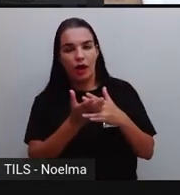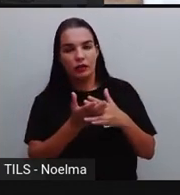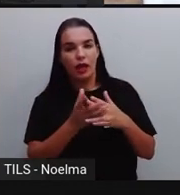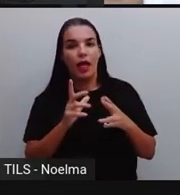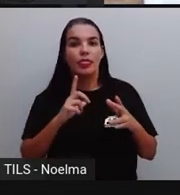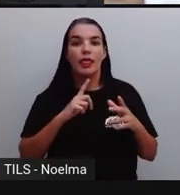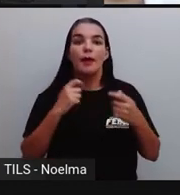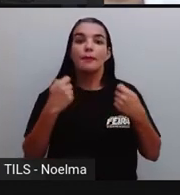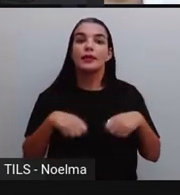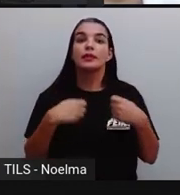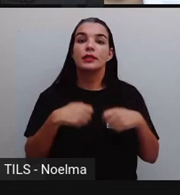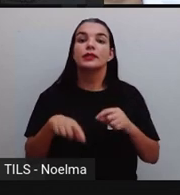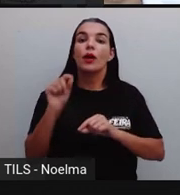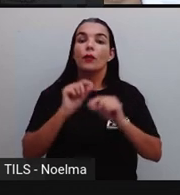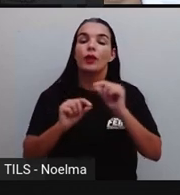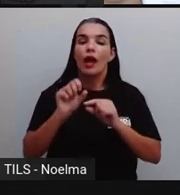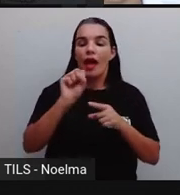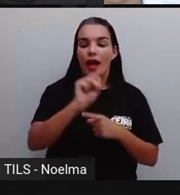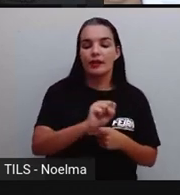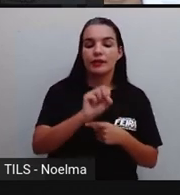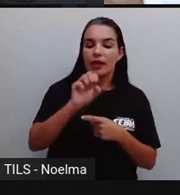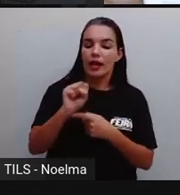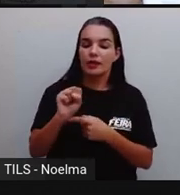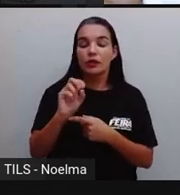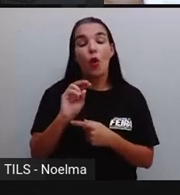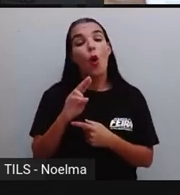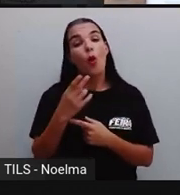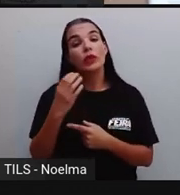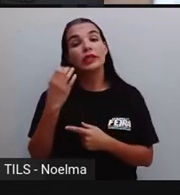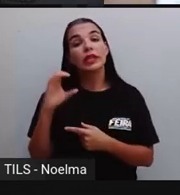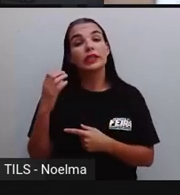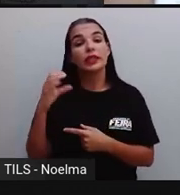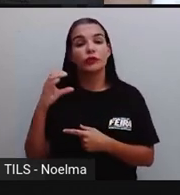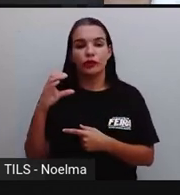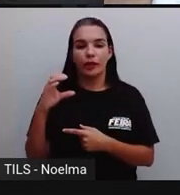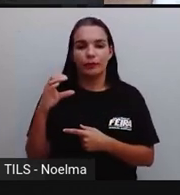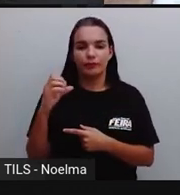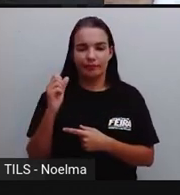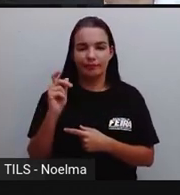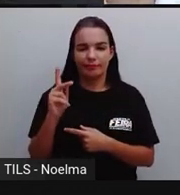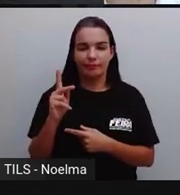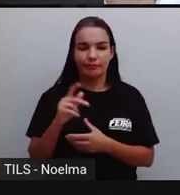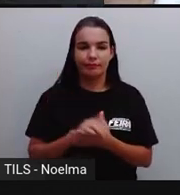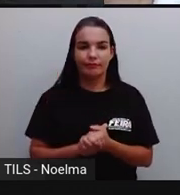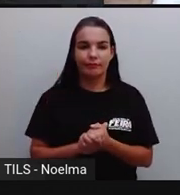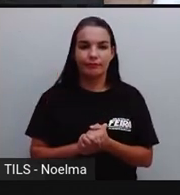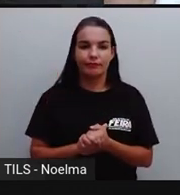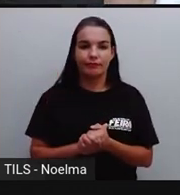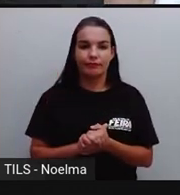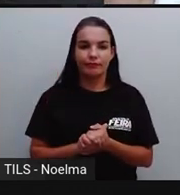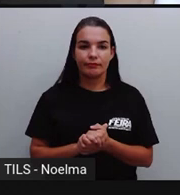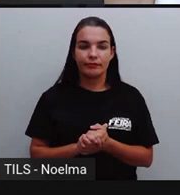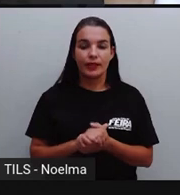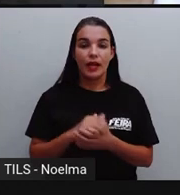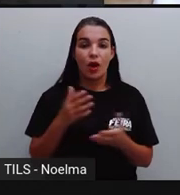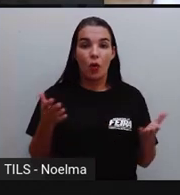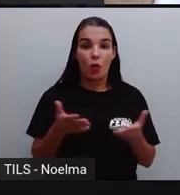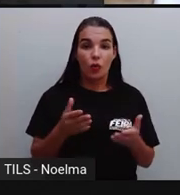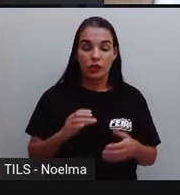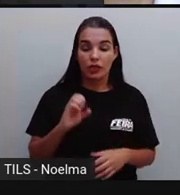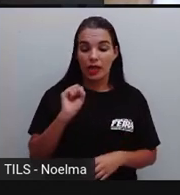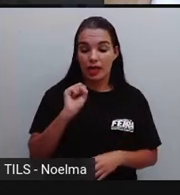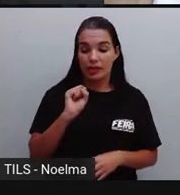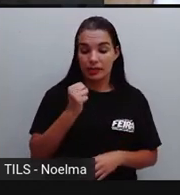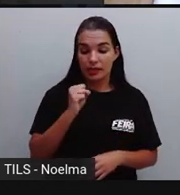vogais, utilizamos o si duas vezes ou o c cedilha, tá? A nossa aula hoje é falando sobre a letra